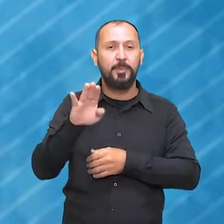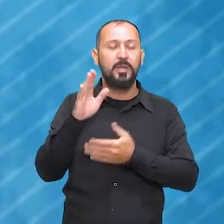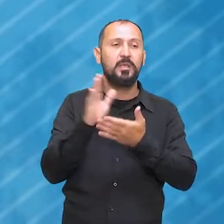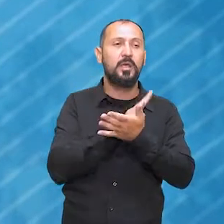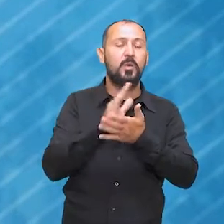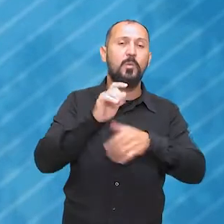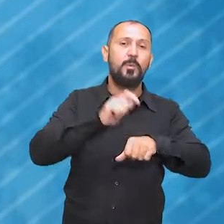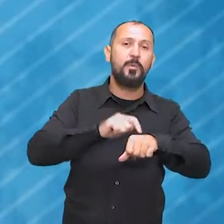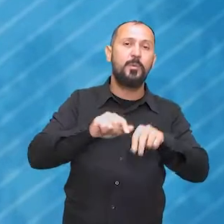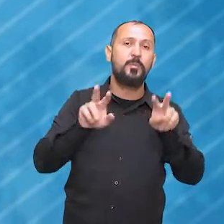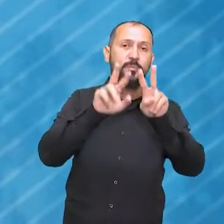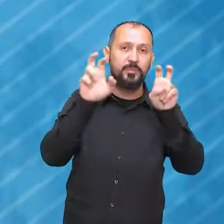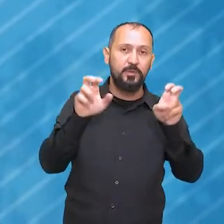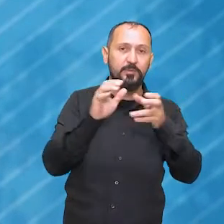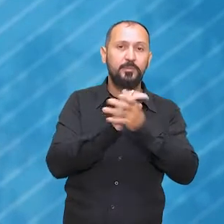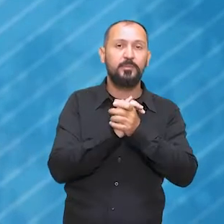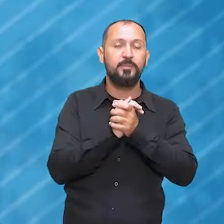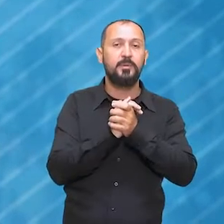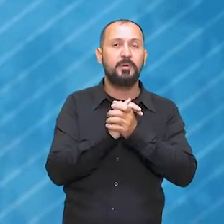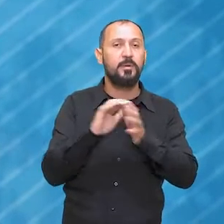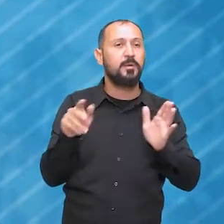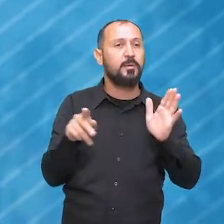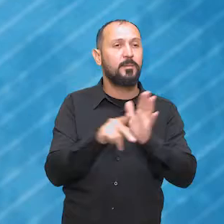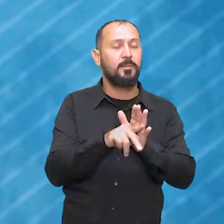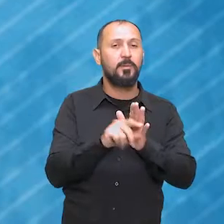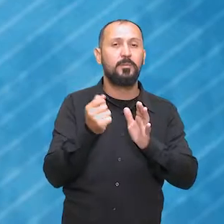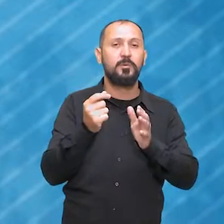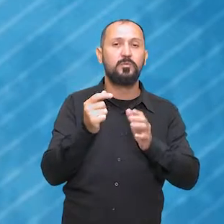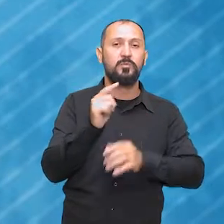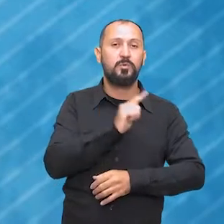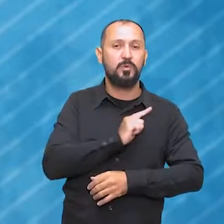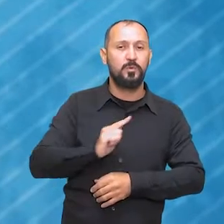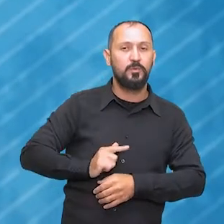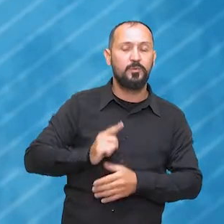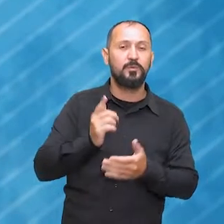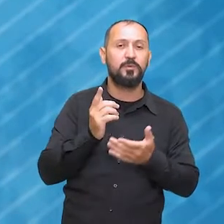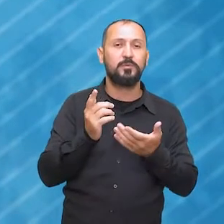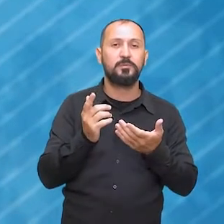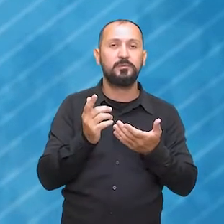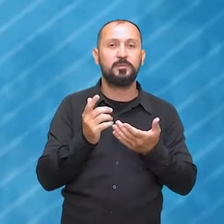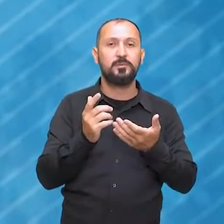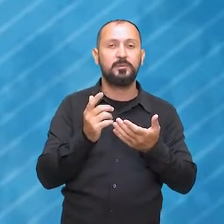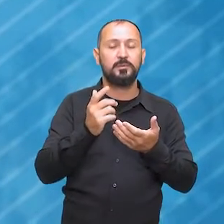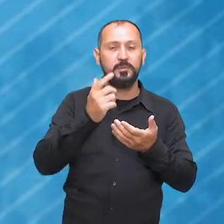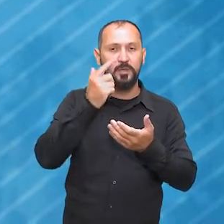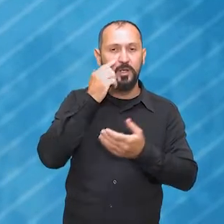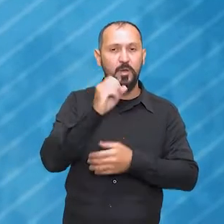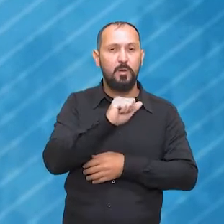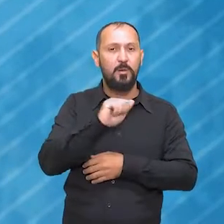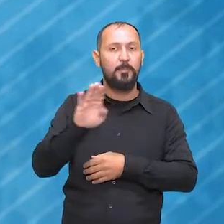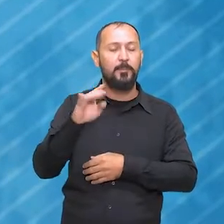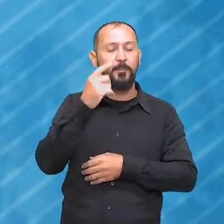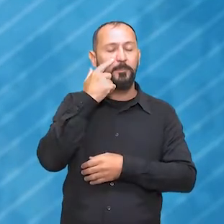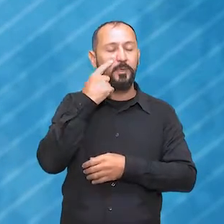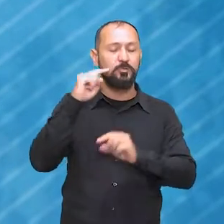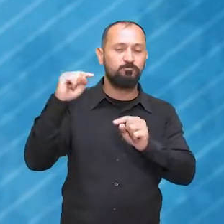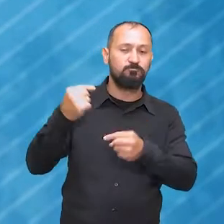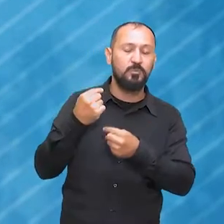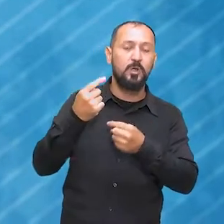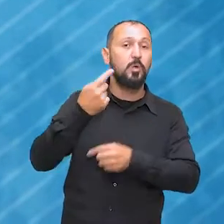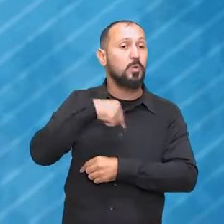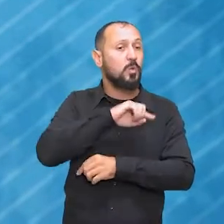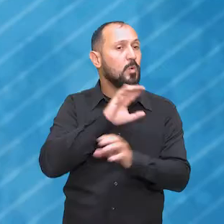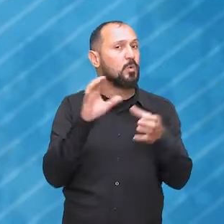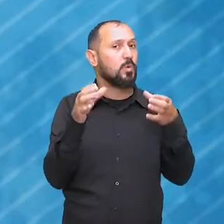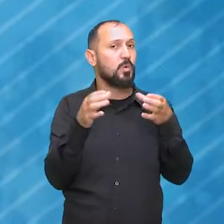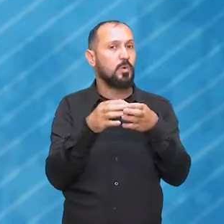incitando a OAB a se manifestar em algum determinado tema, até próprios órgãos do governo já também instaram a OAB a se manifestar.